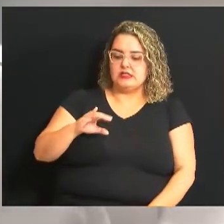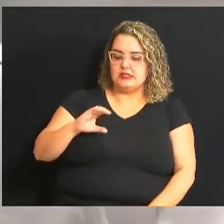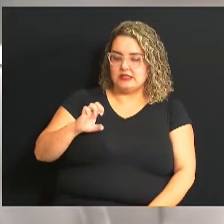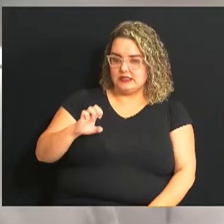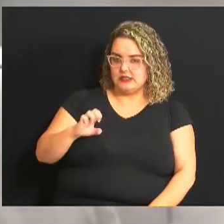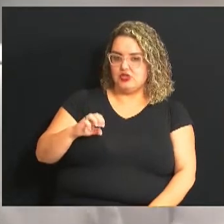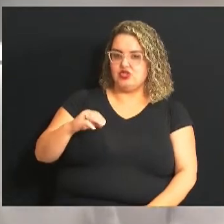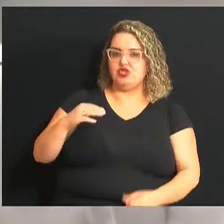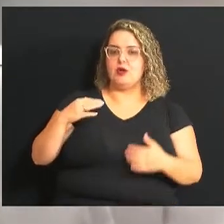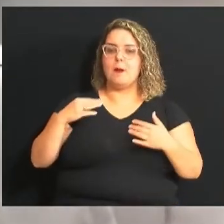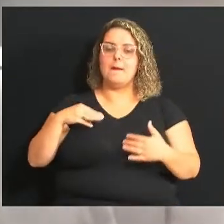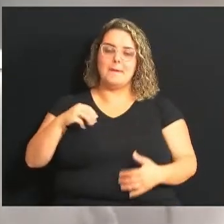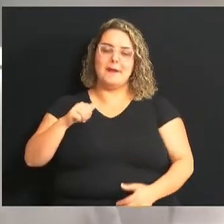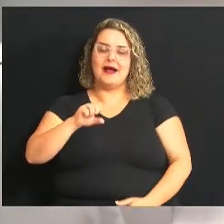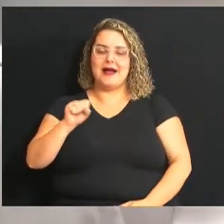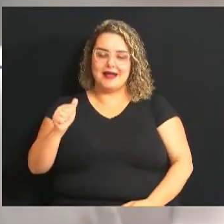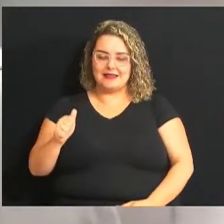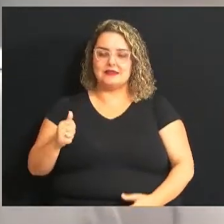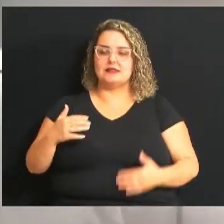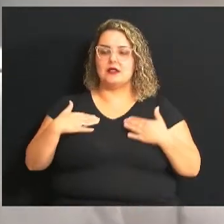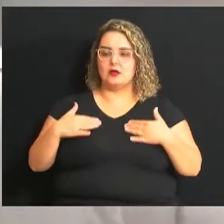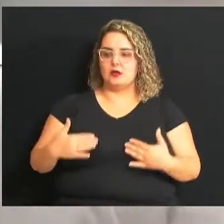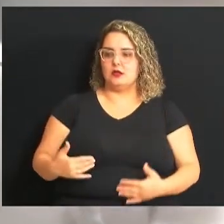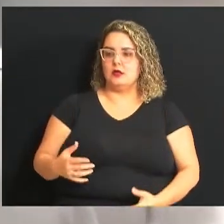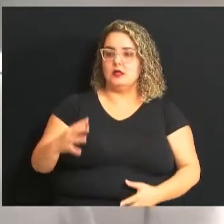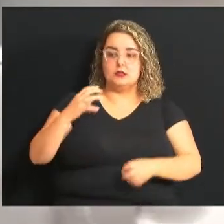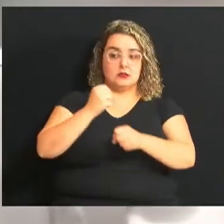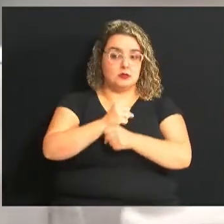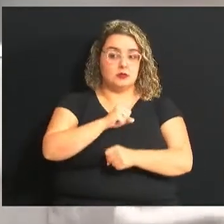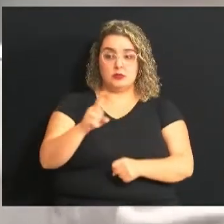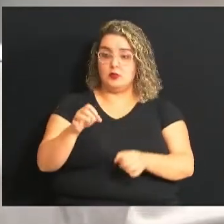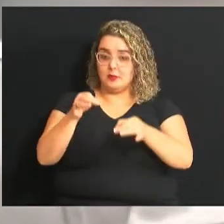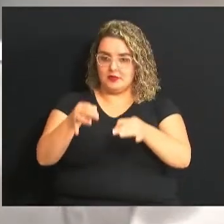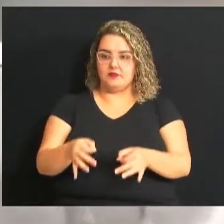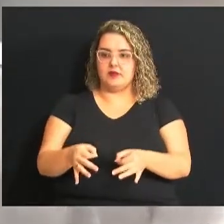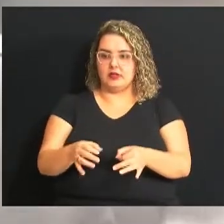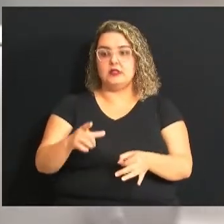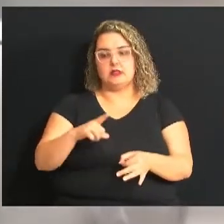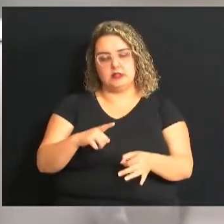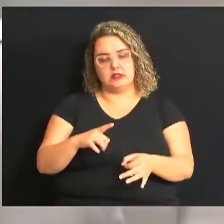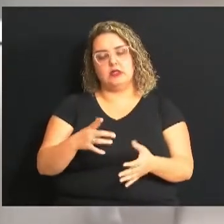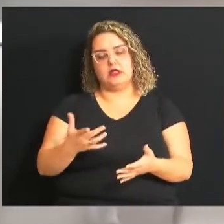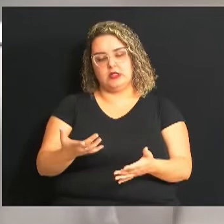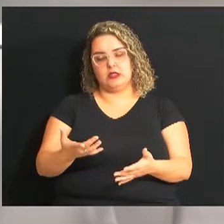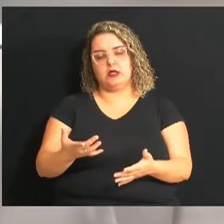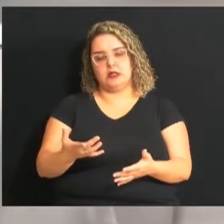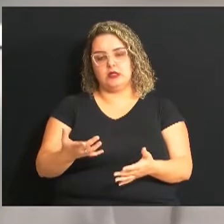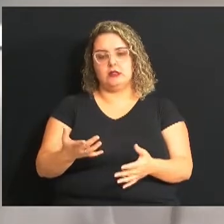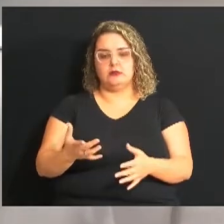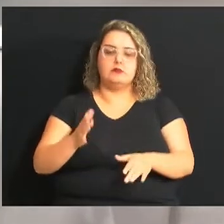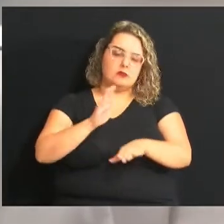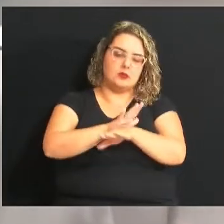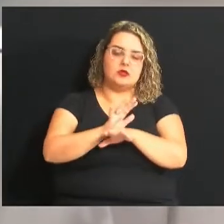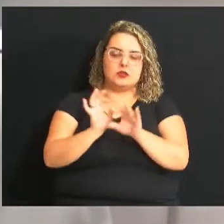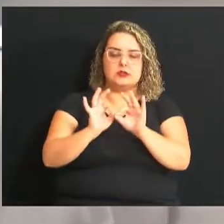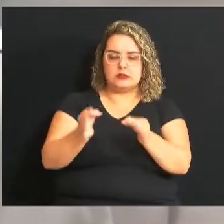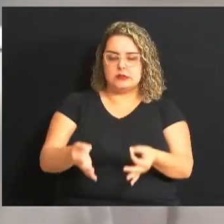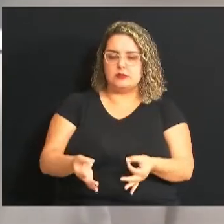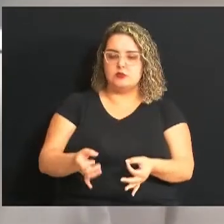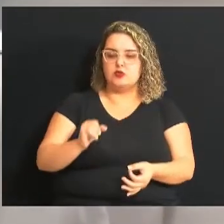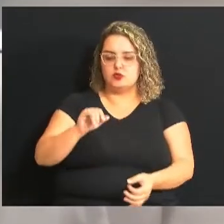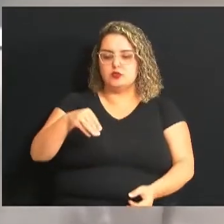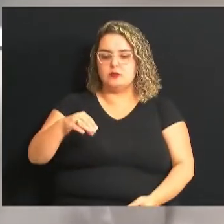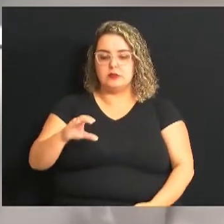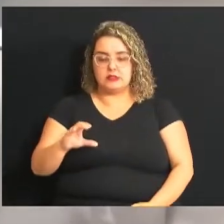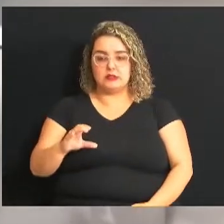IMC. Esse cálculo ele não é perfeito, ele tem as suas falhas, mas ele ajuda de uma forma mais simples e prática e fácil